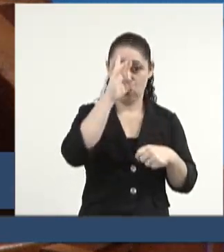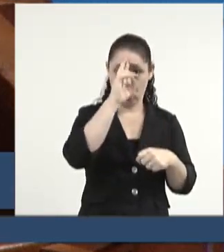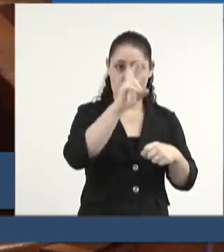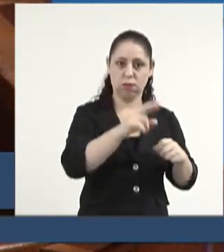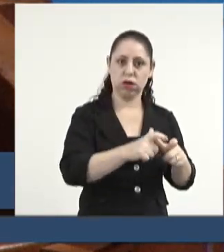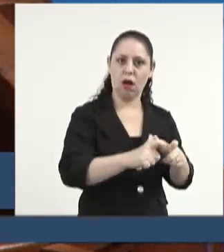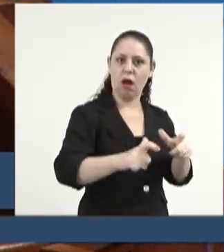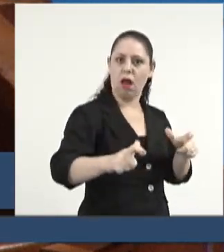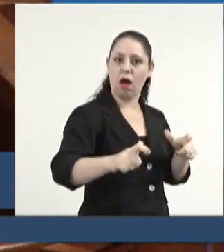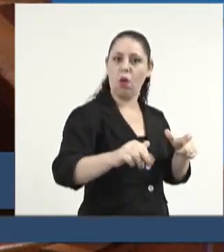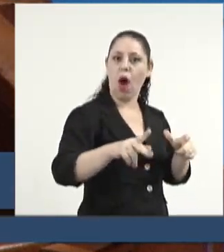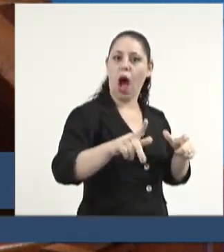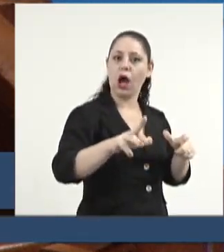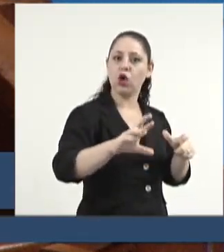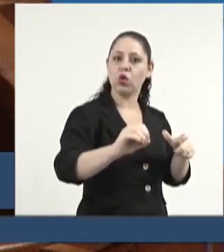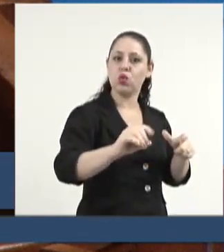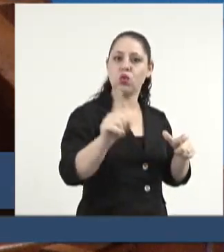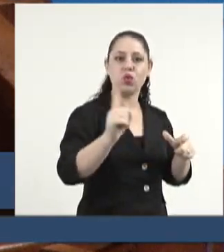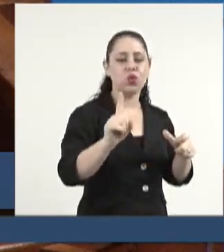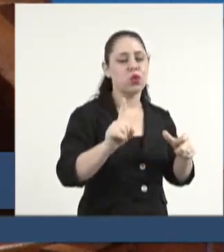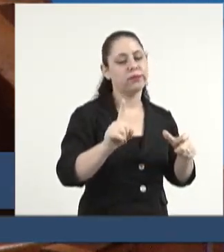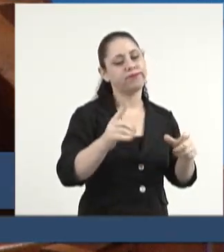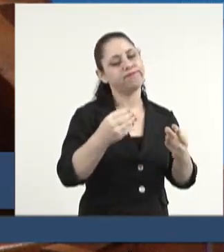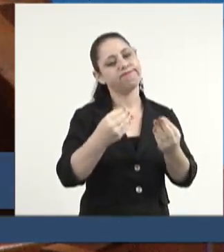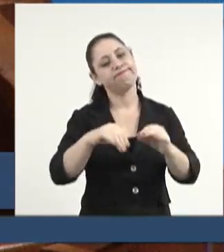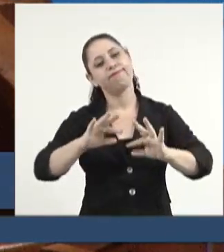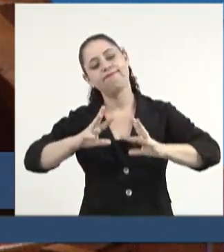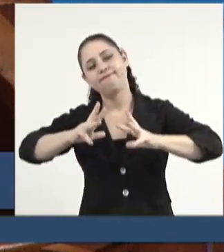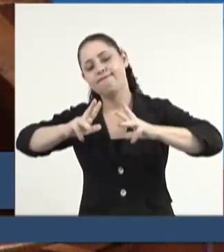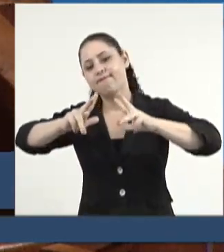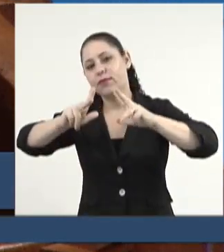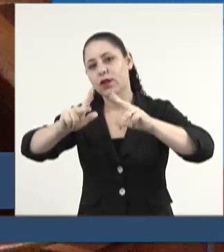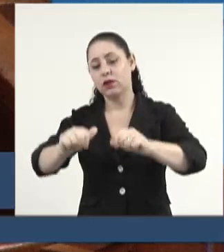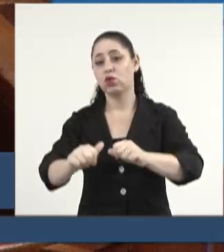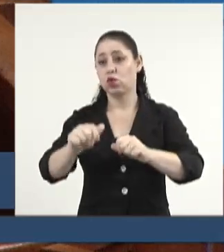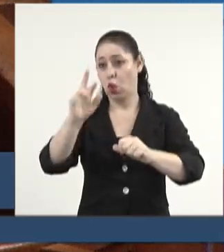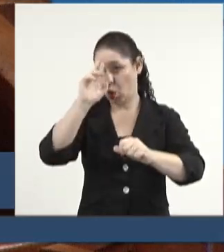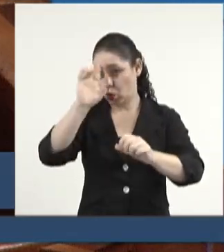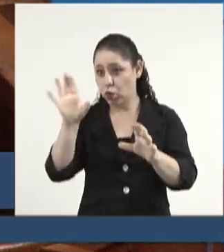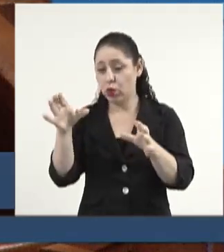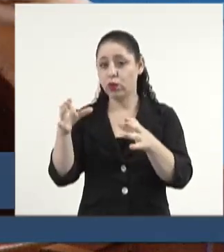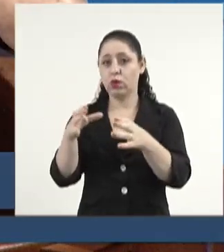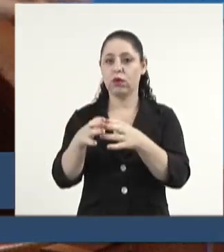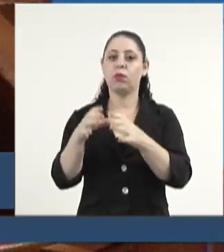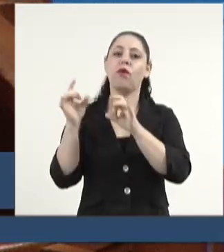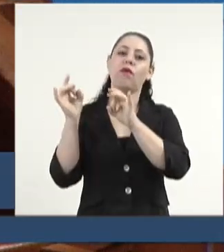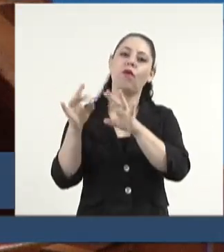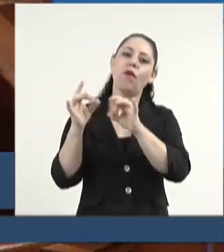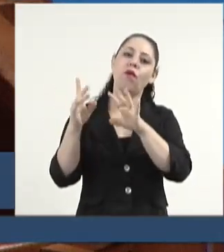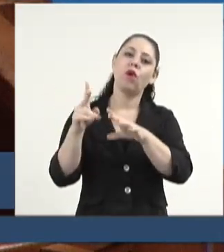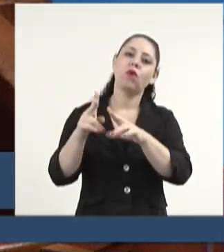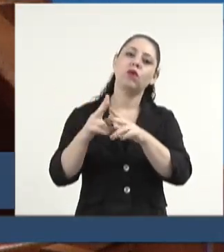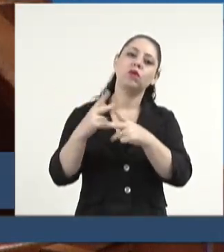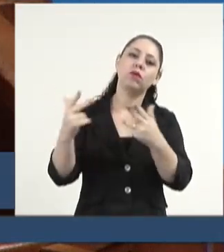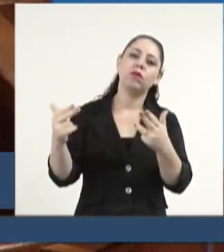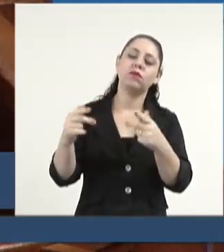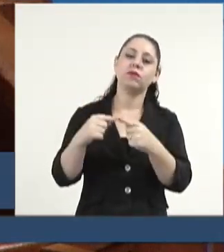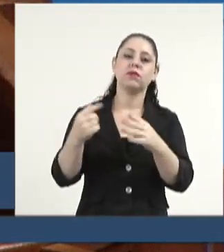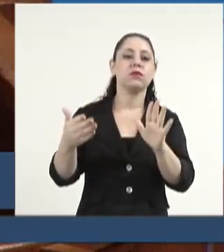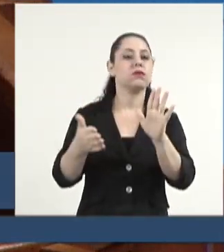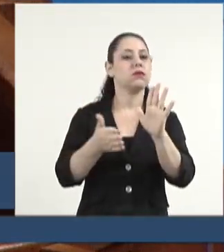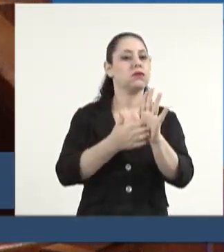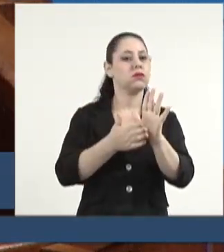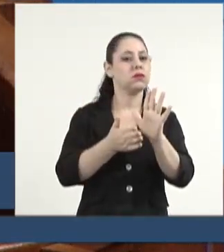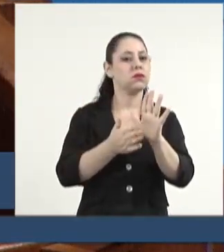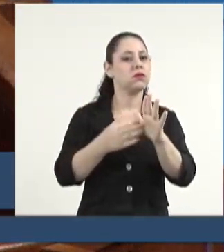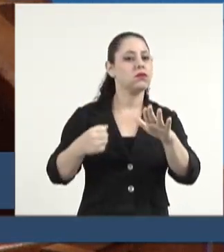produtor, o agronegócio, estão sendo afetados todos os produtores, toda a cadeia. Por isso que está incluído, inclusive, na proposta